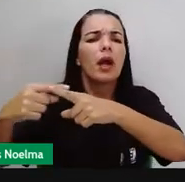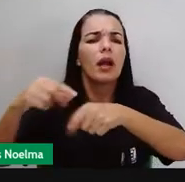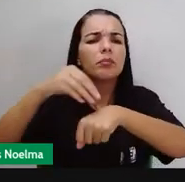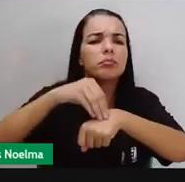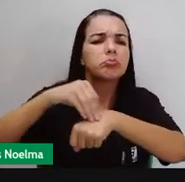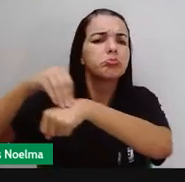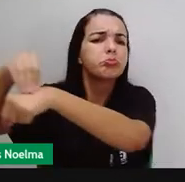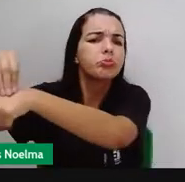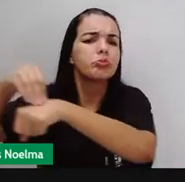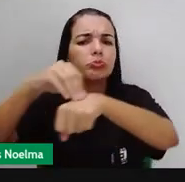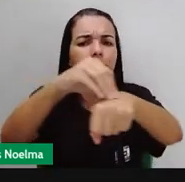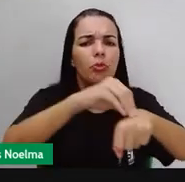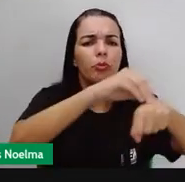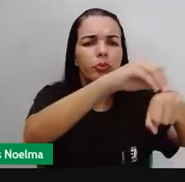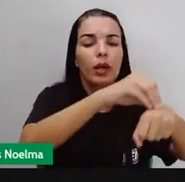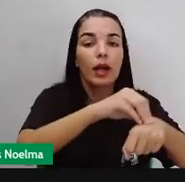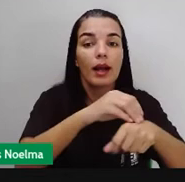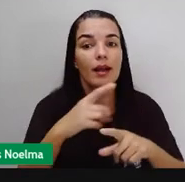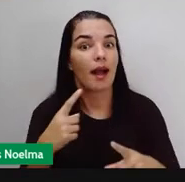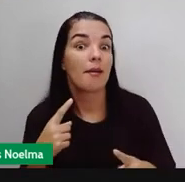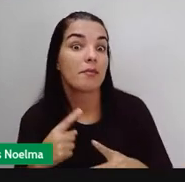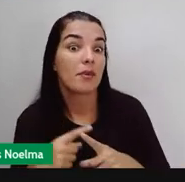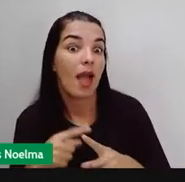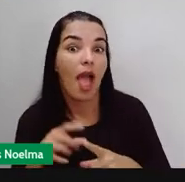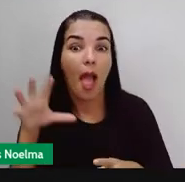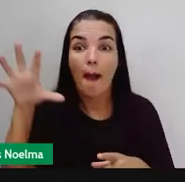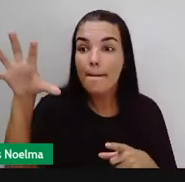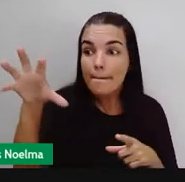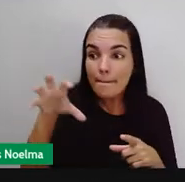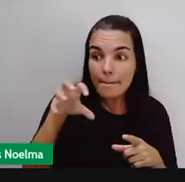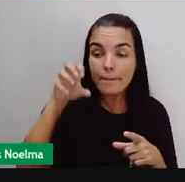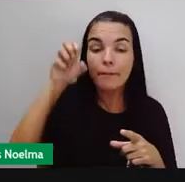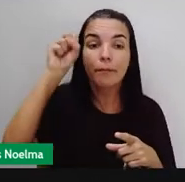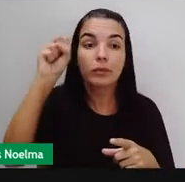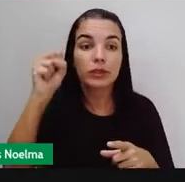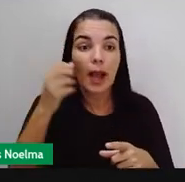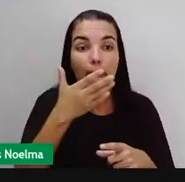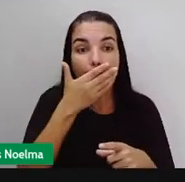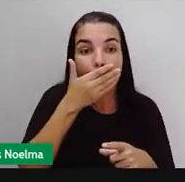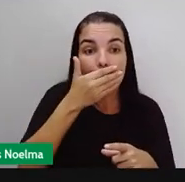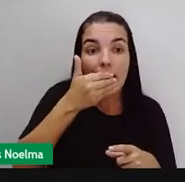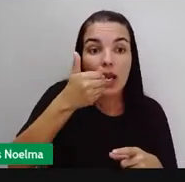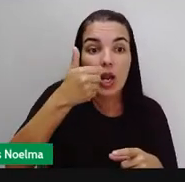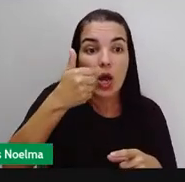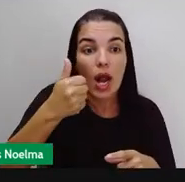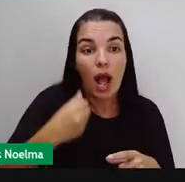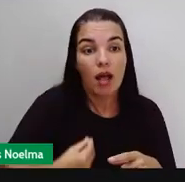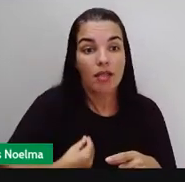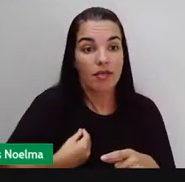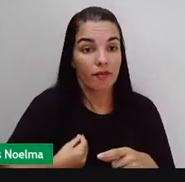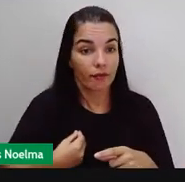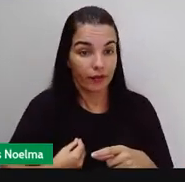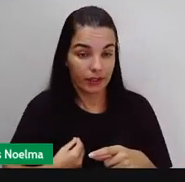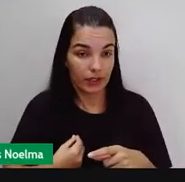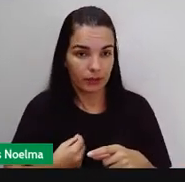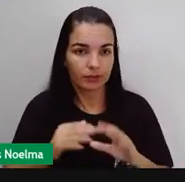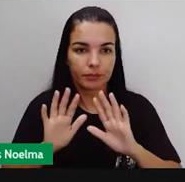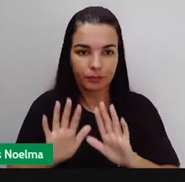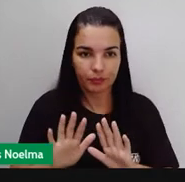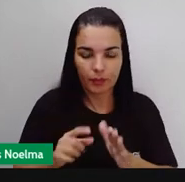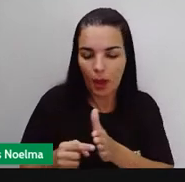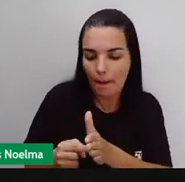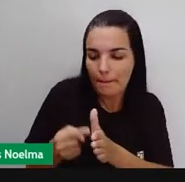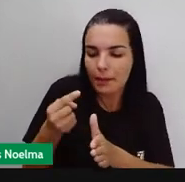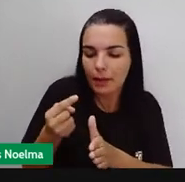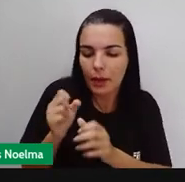elas buscam melhores condições de vida. Elas buscam, primeiro, elas podem migrar fugindo da guerra, né? Porque